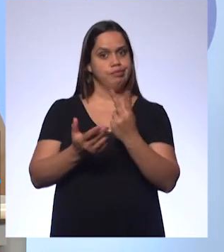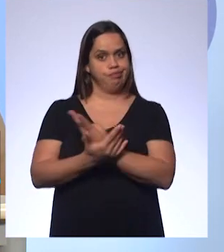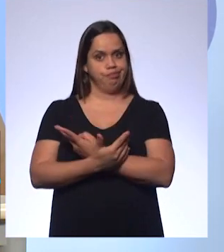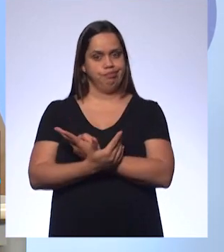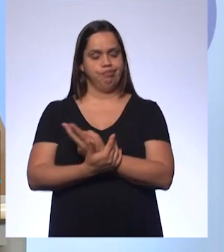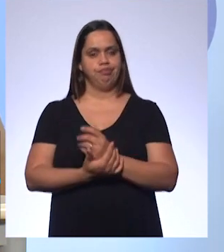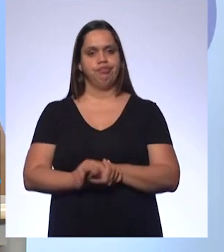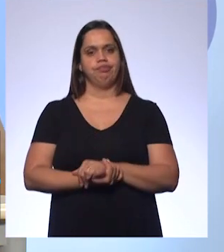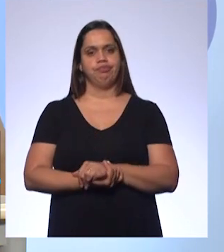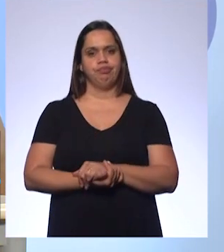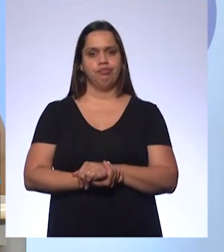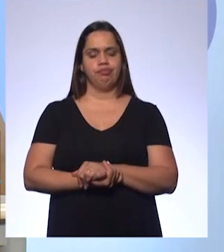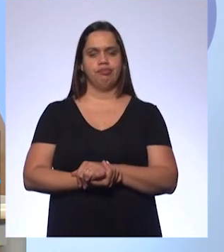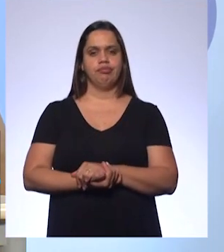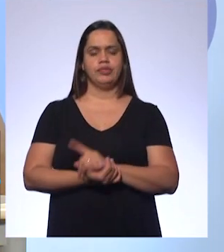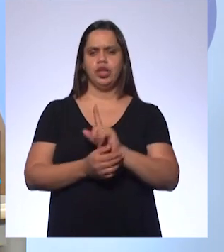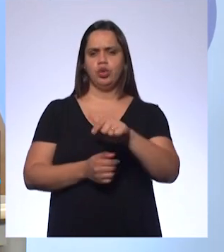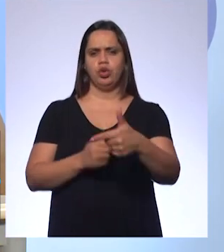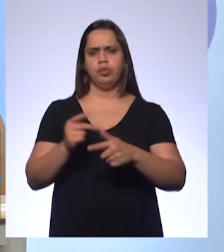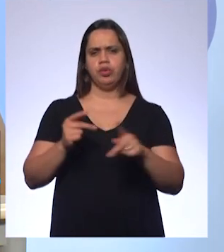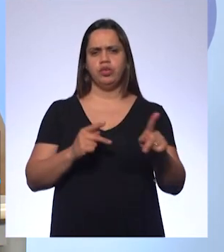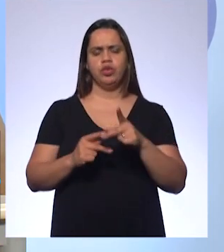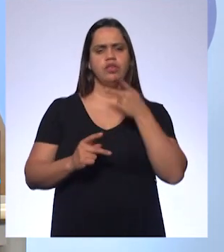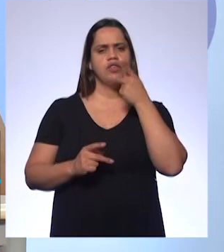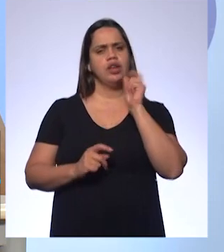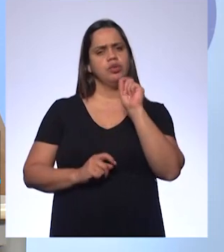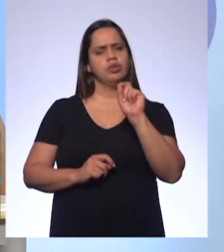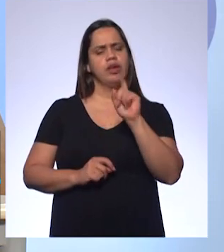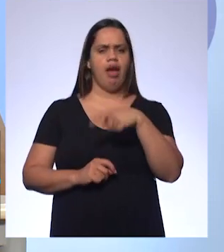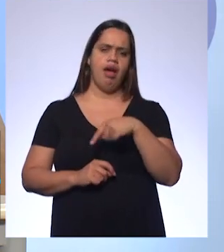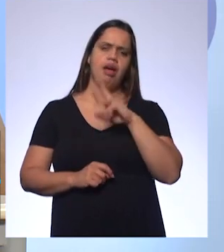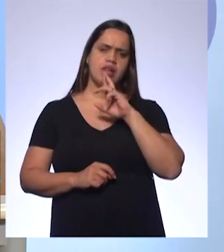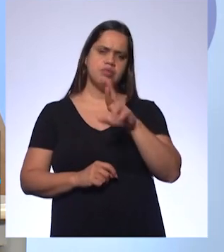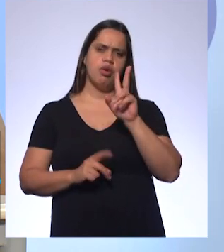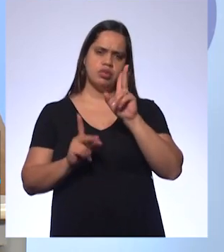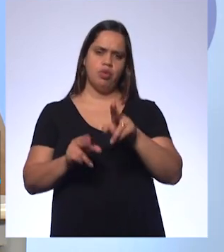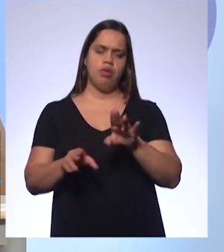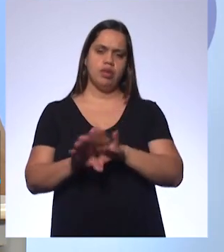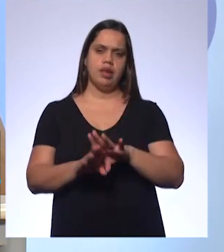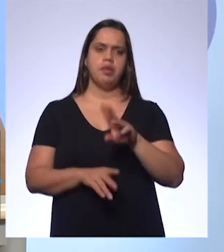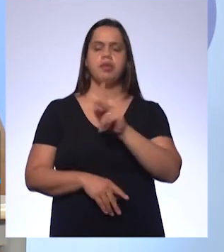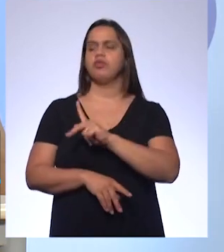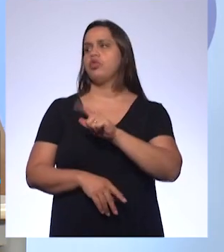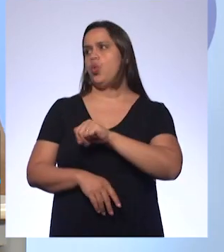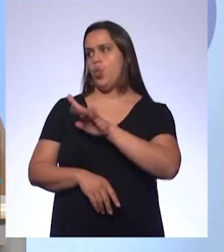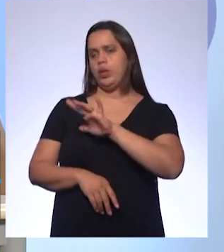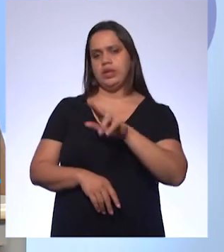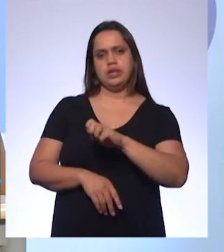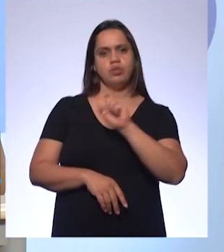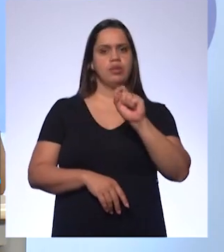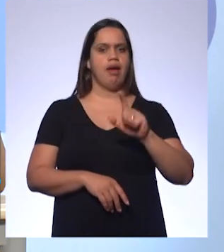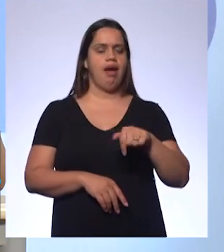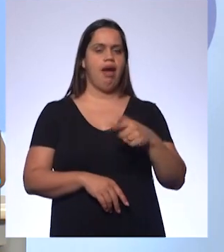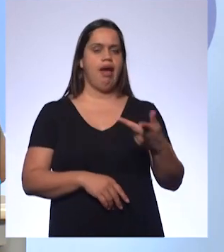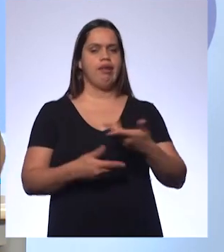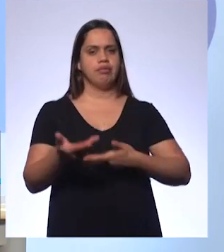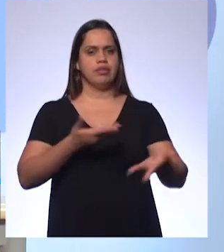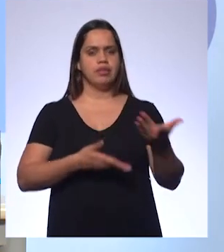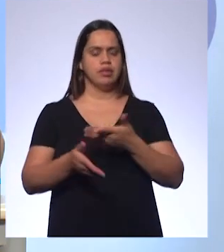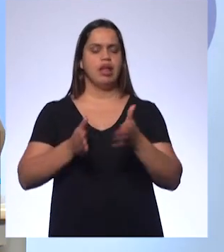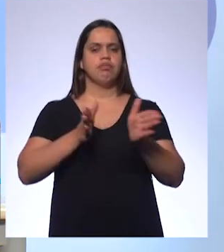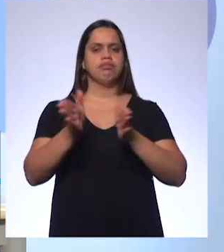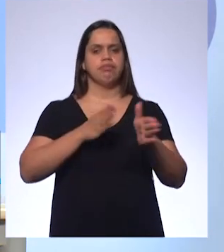né? E os outros professores estão falando mais ou menos essa resposta aqui, professora Luíse: interação, facilidade de acessar